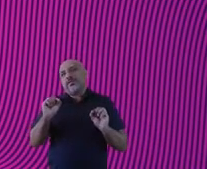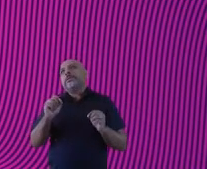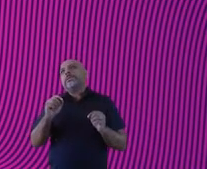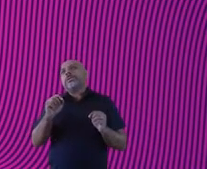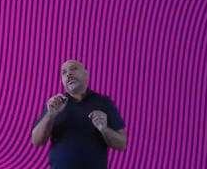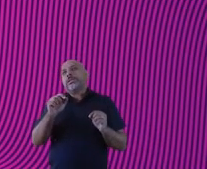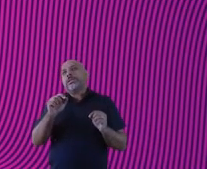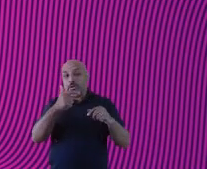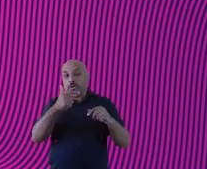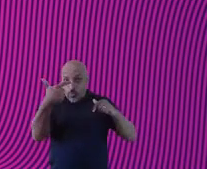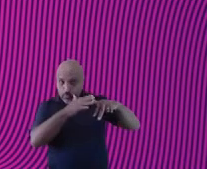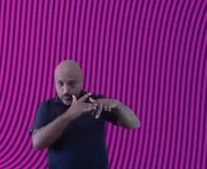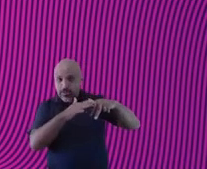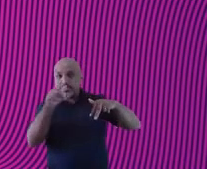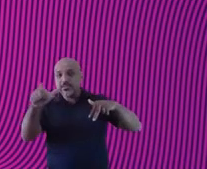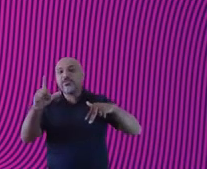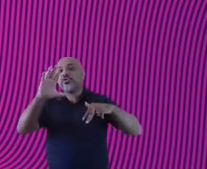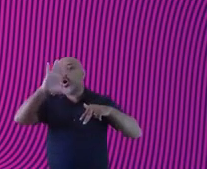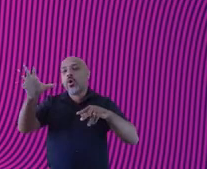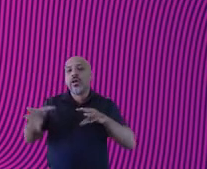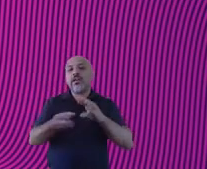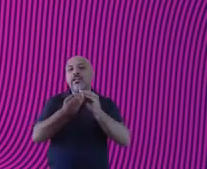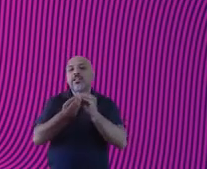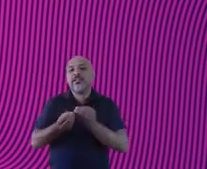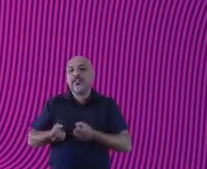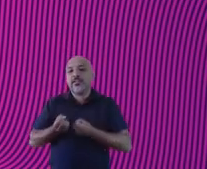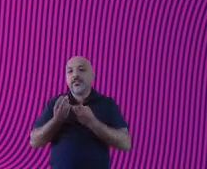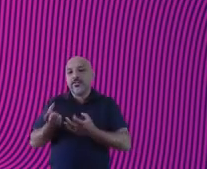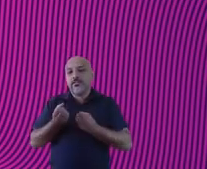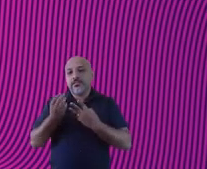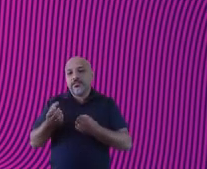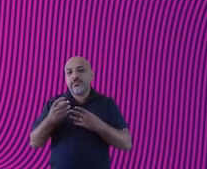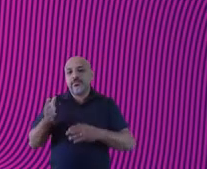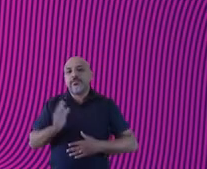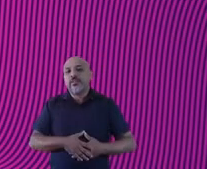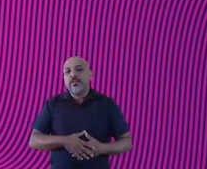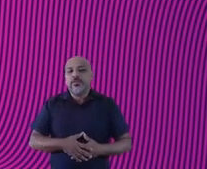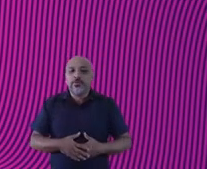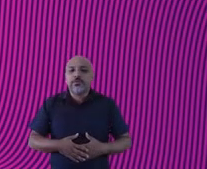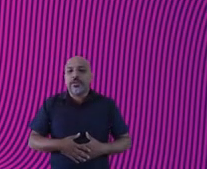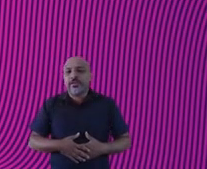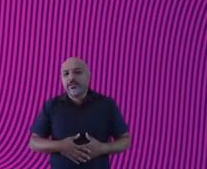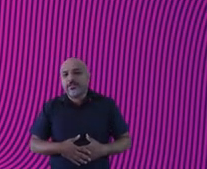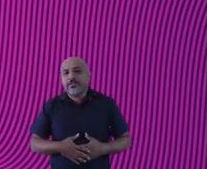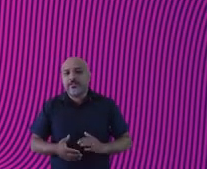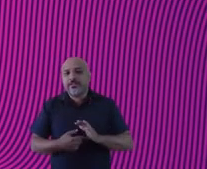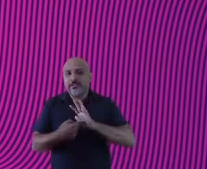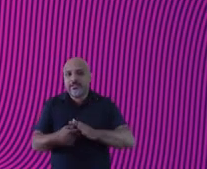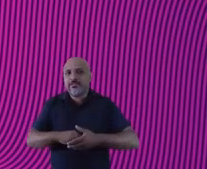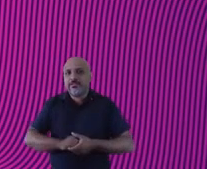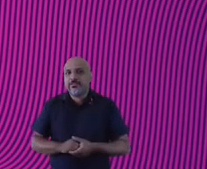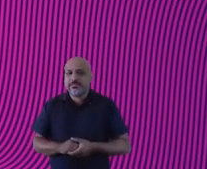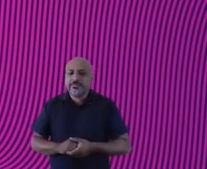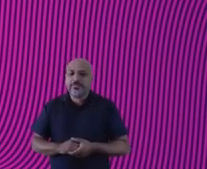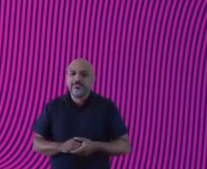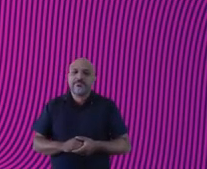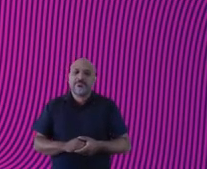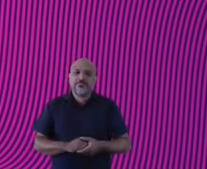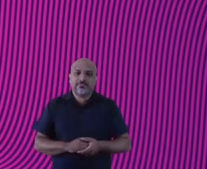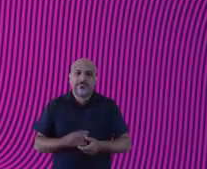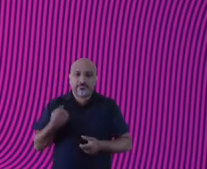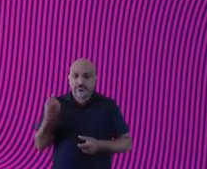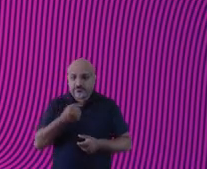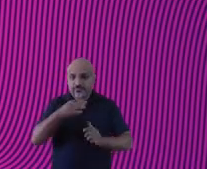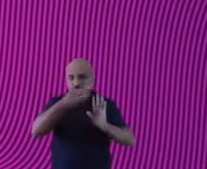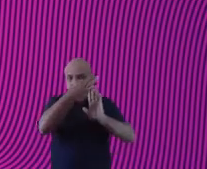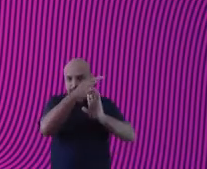vou até apenas acrescentar uma informação, que esse é um paciente que ele, diante dos nossos critérios de